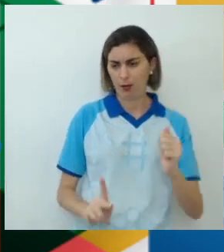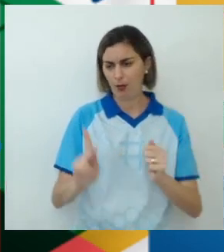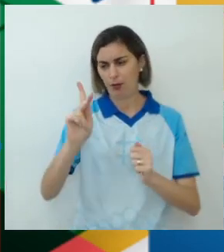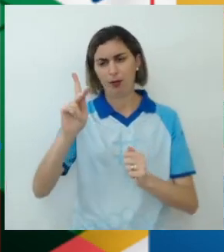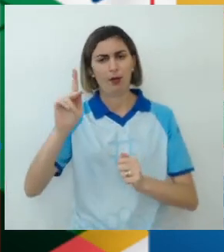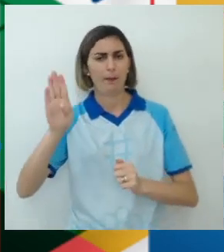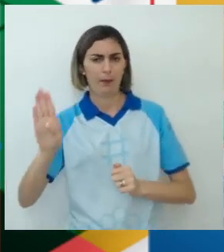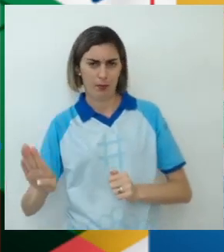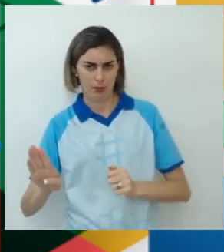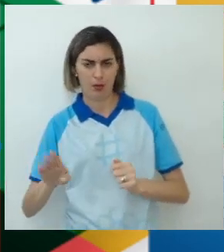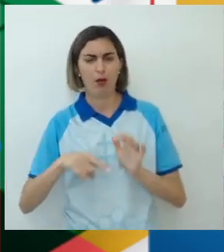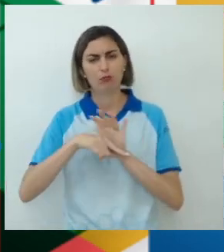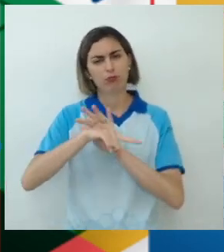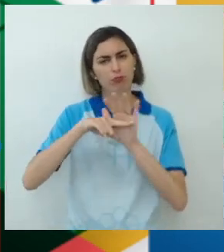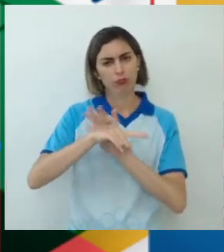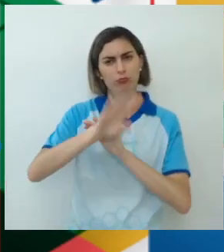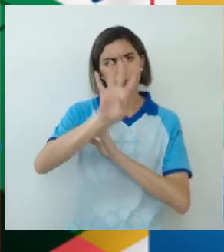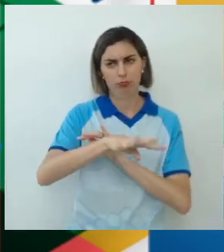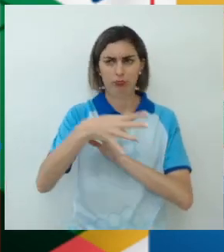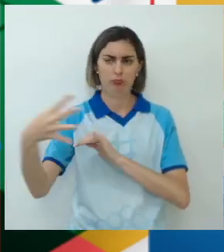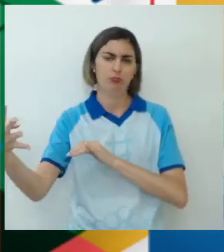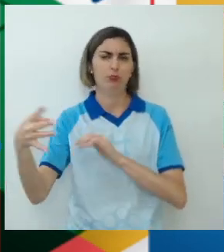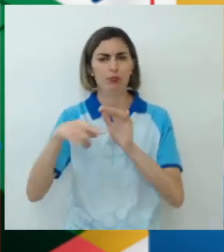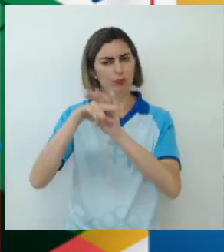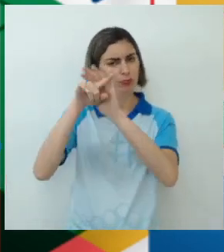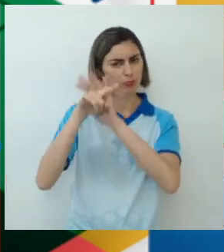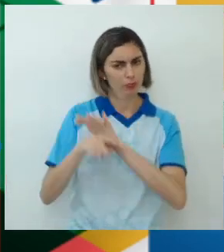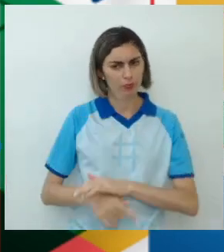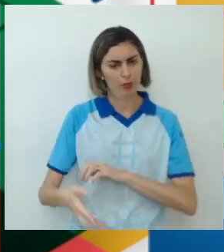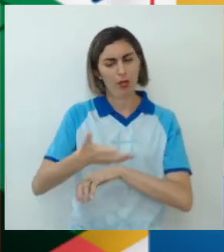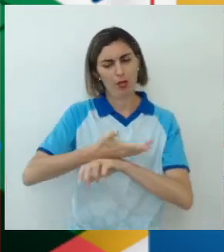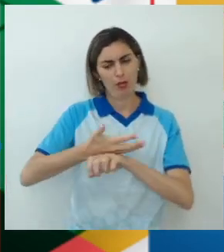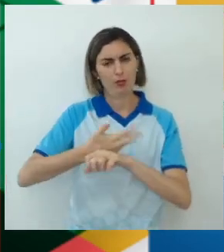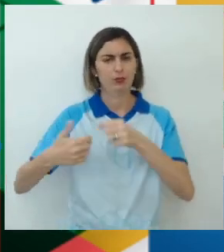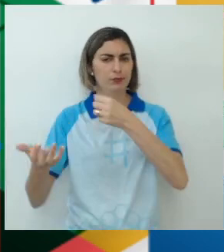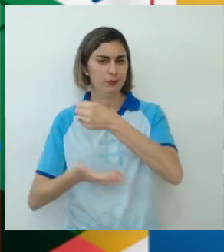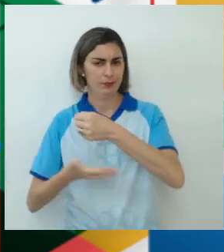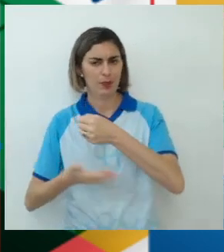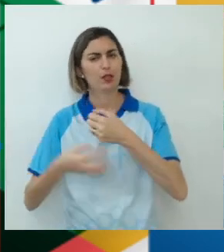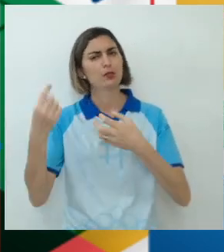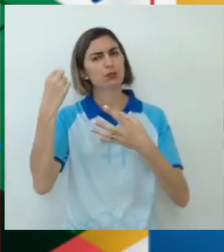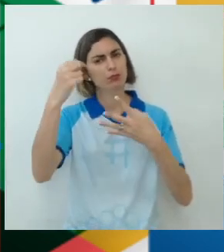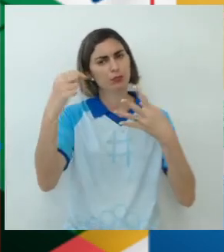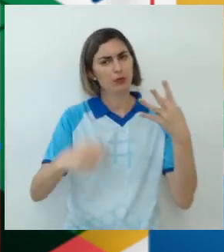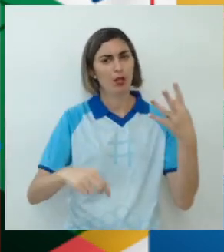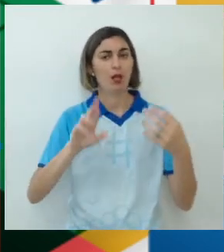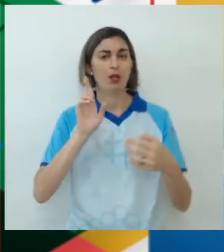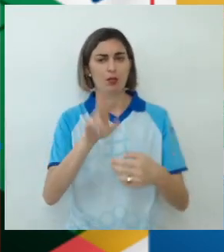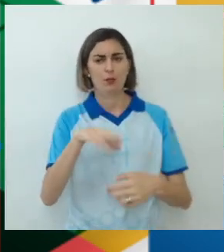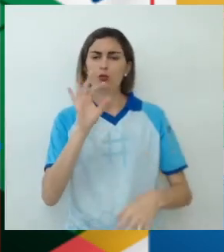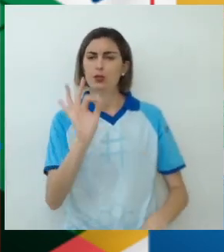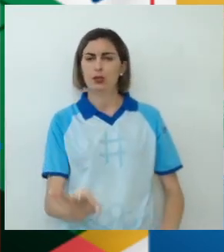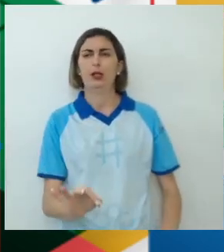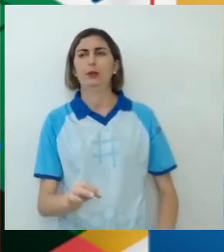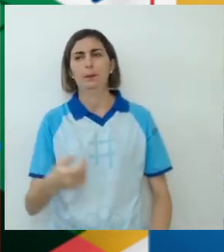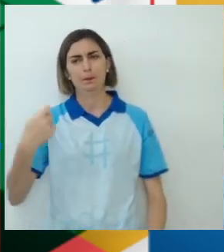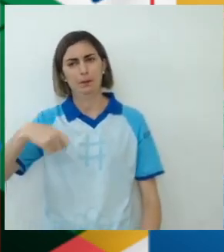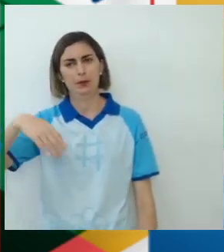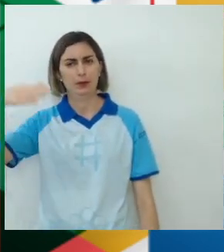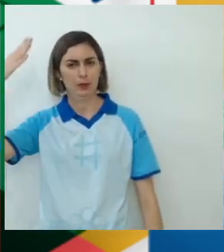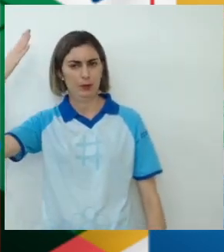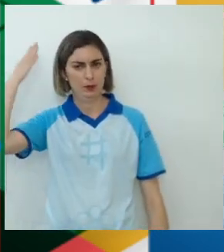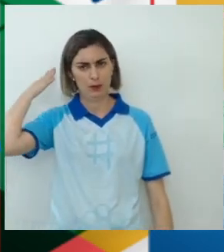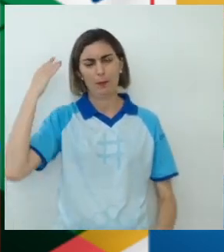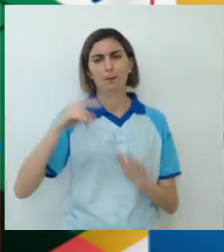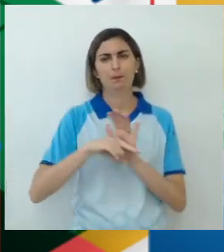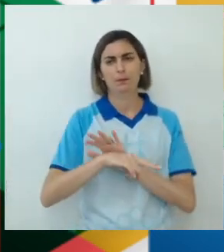na análise da tabela e nas propriedades dos ácidos e bases, assinale a alternativa correta. Então é preciso que a gente tenha em